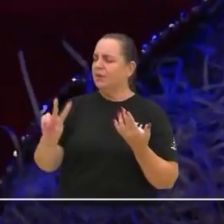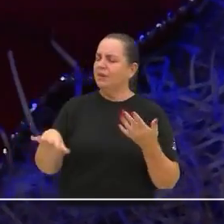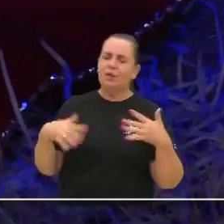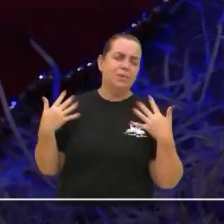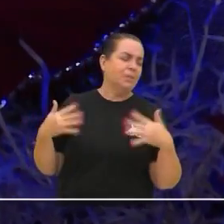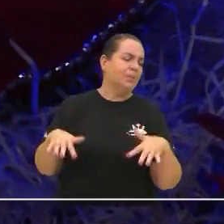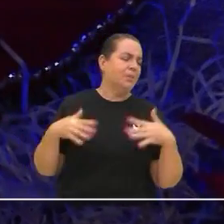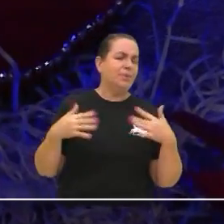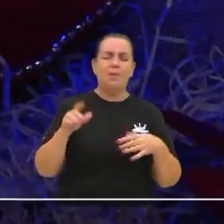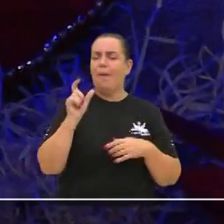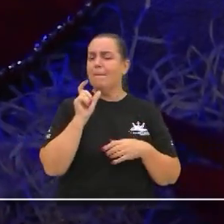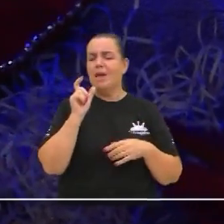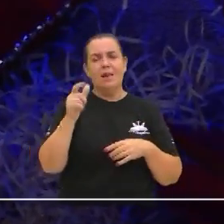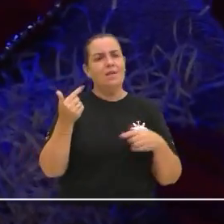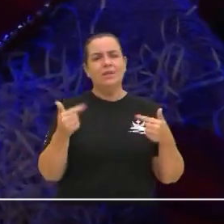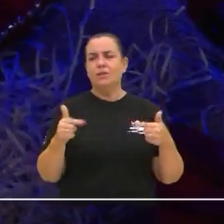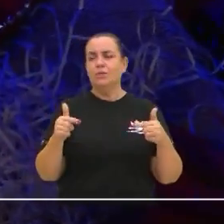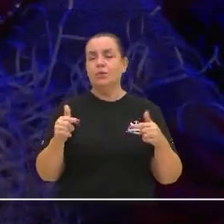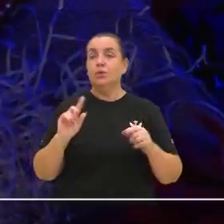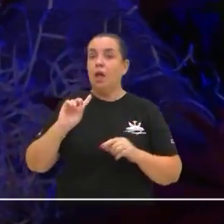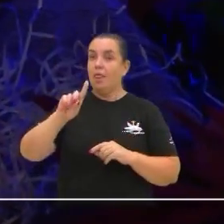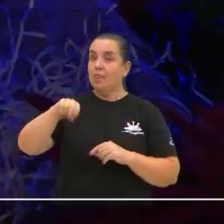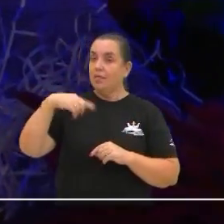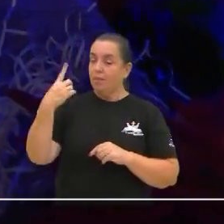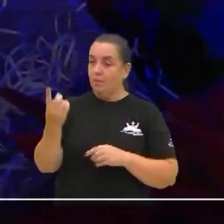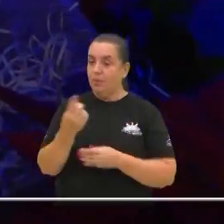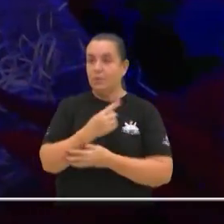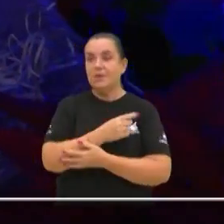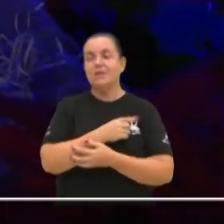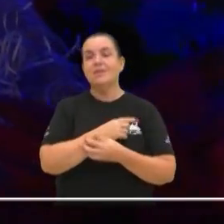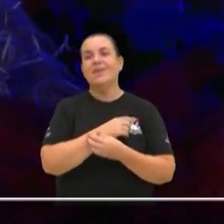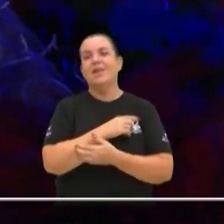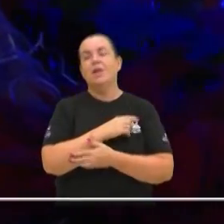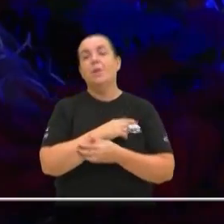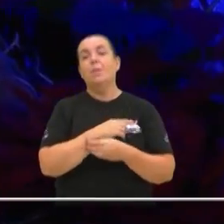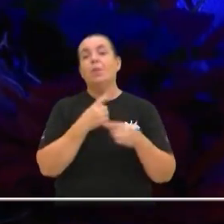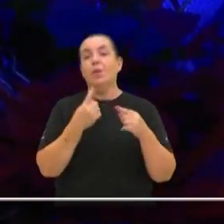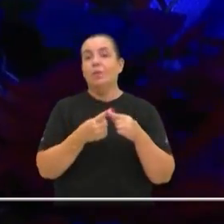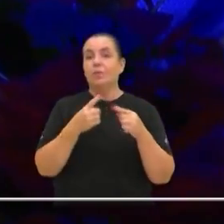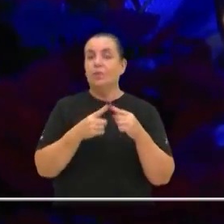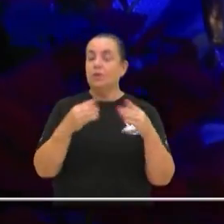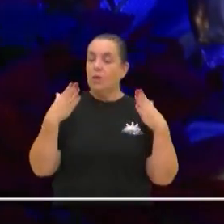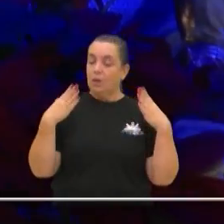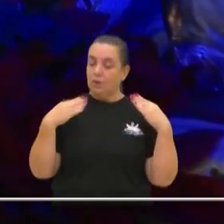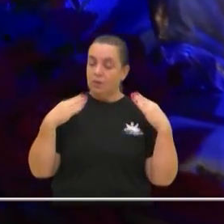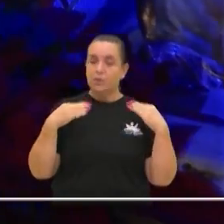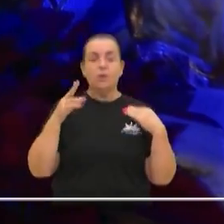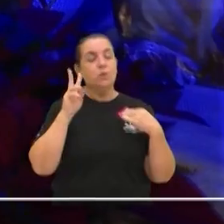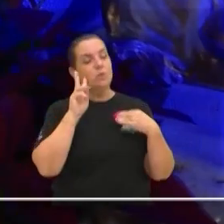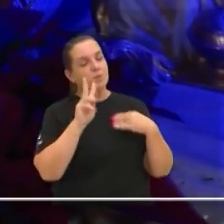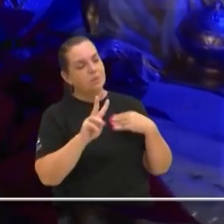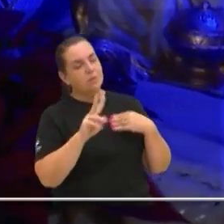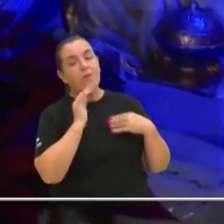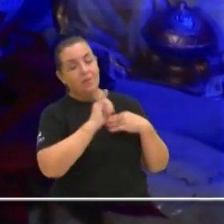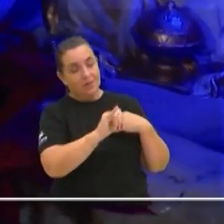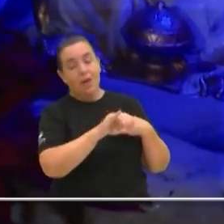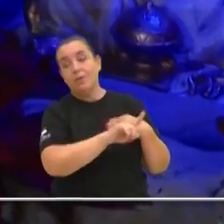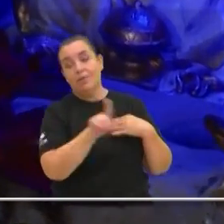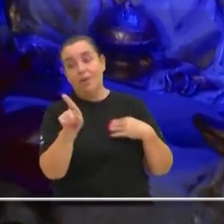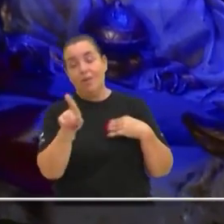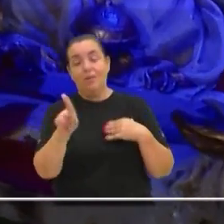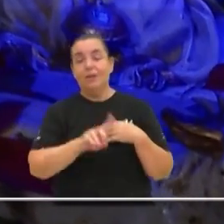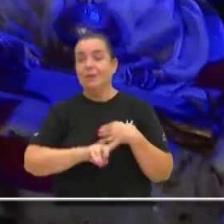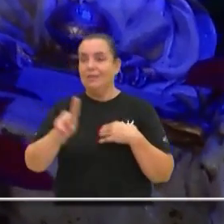sem palavras. Depois, porque os anjos disseram, eles reconheceram, ali está